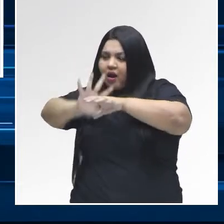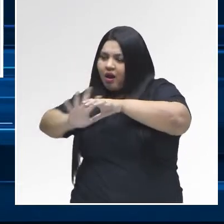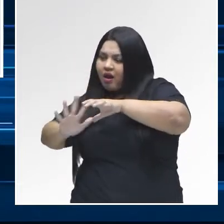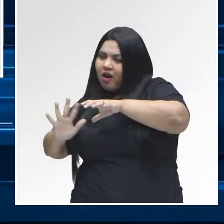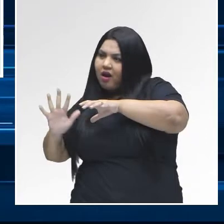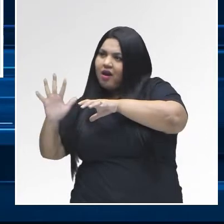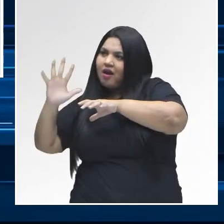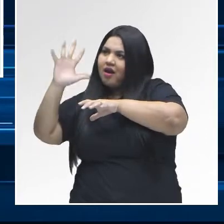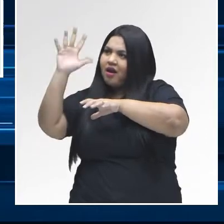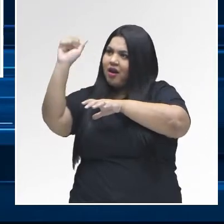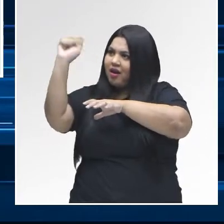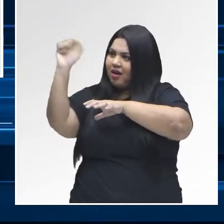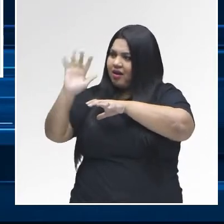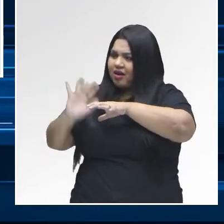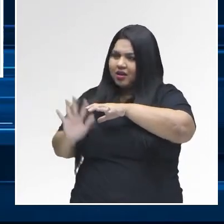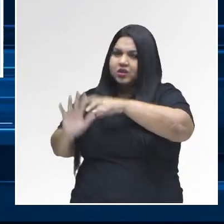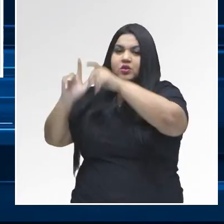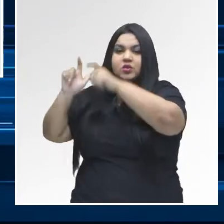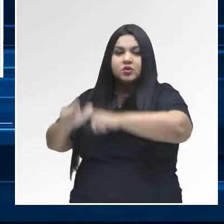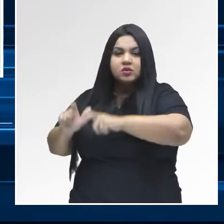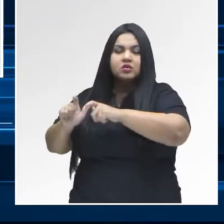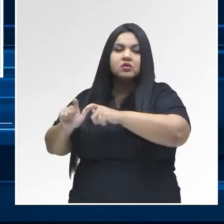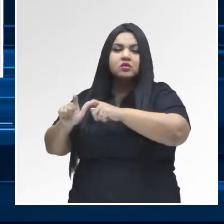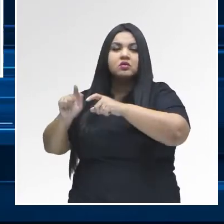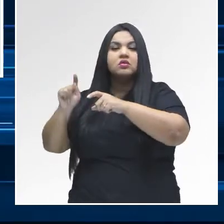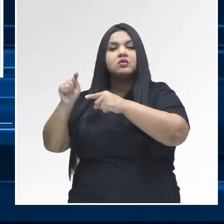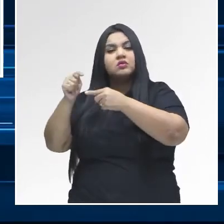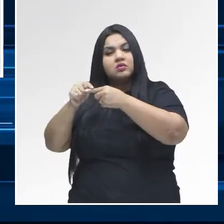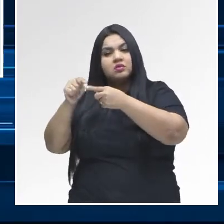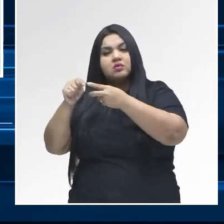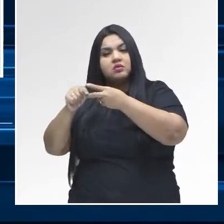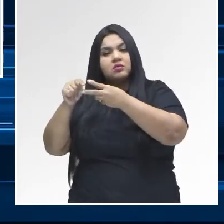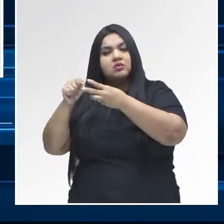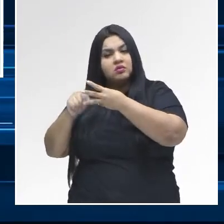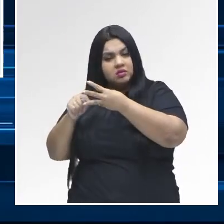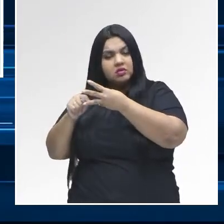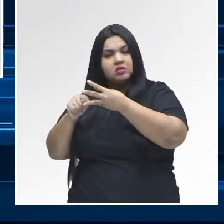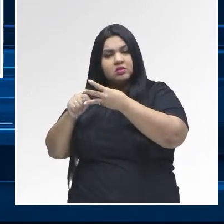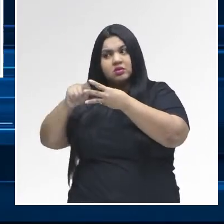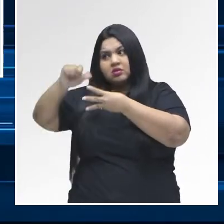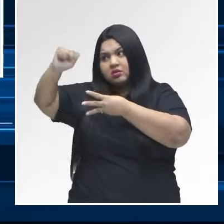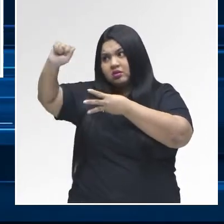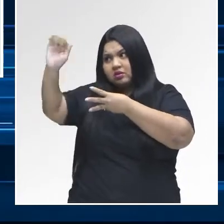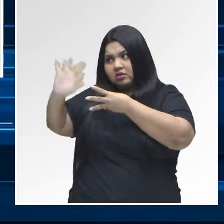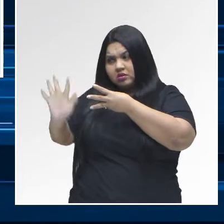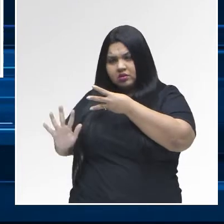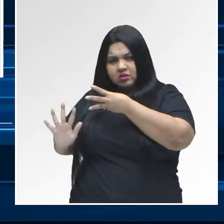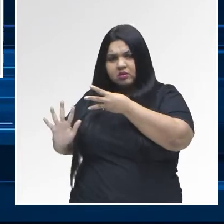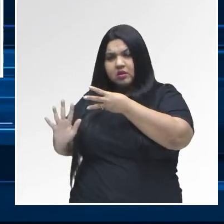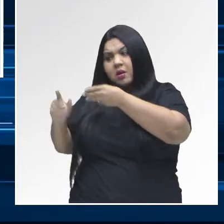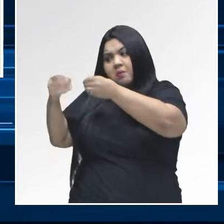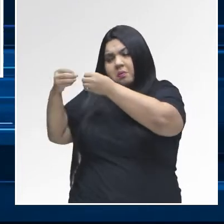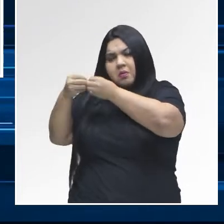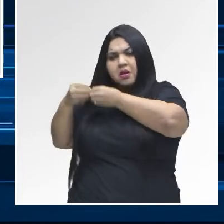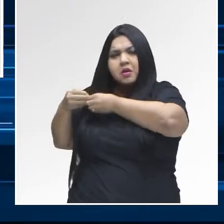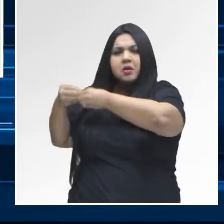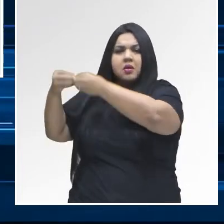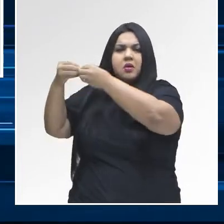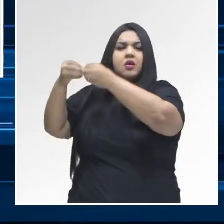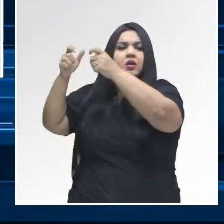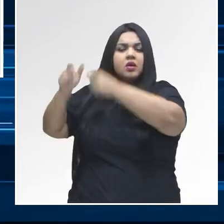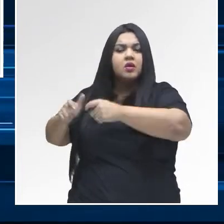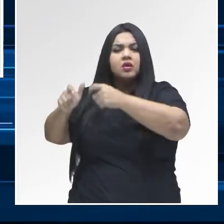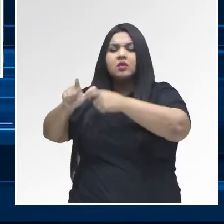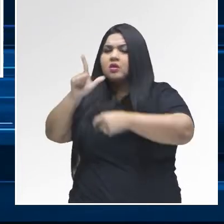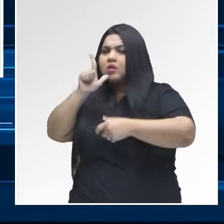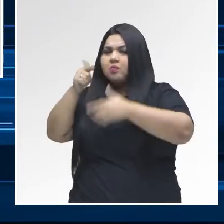de alguma localidade. No caso, as costas africanas que nós citamos são as que ficam próximas ali de onde? Do mar,